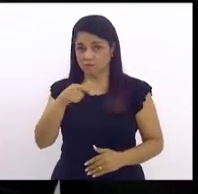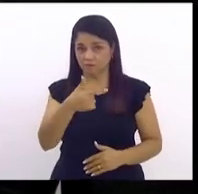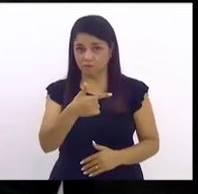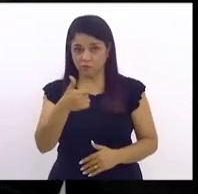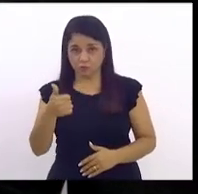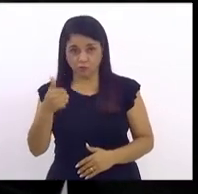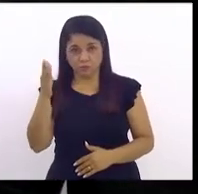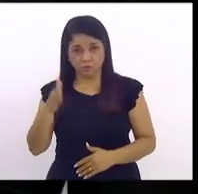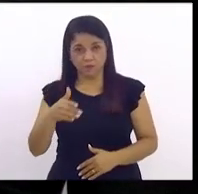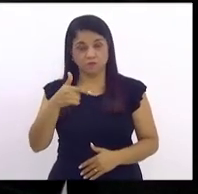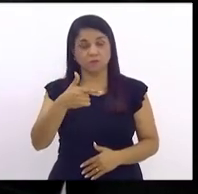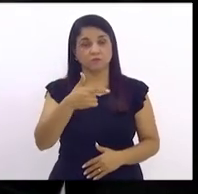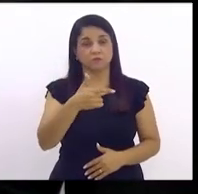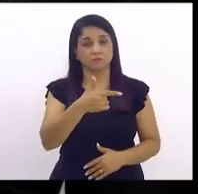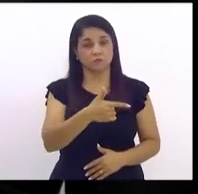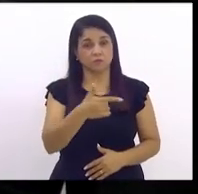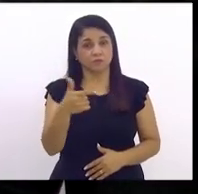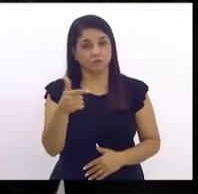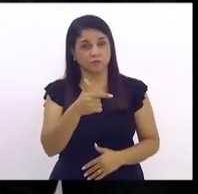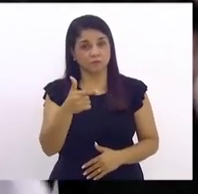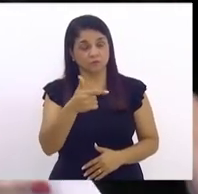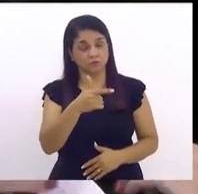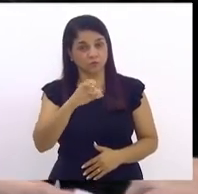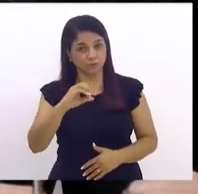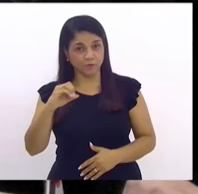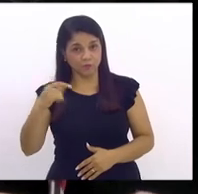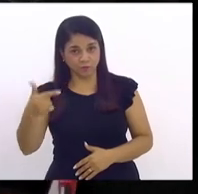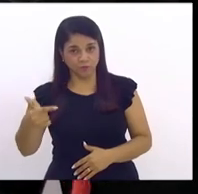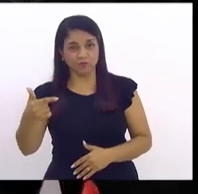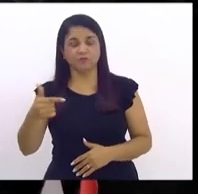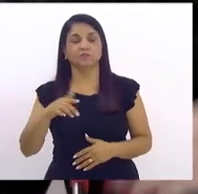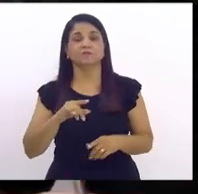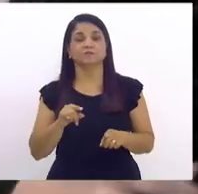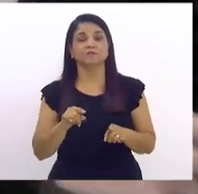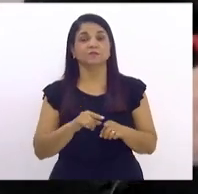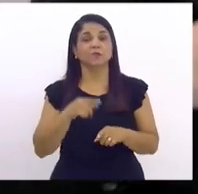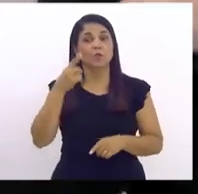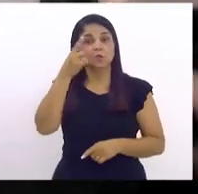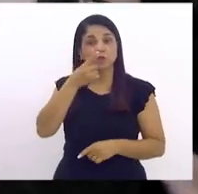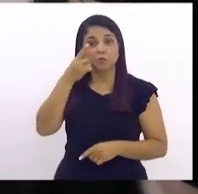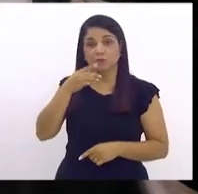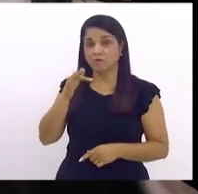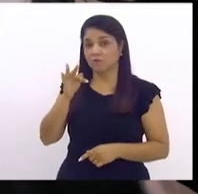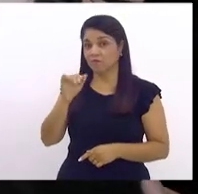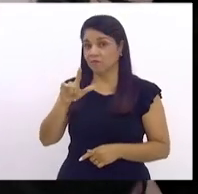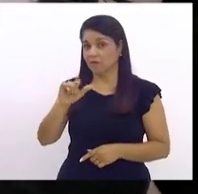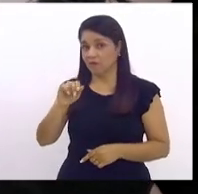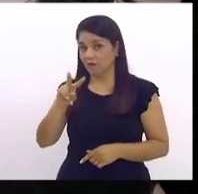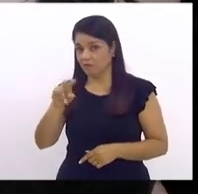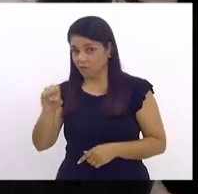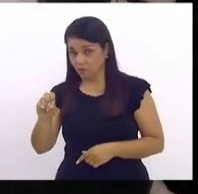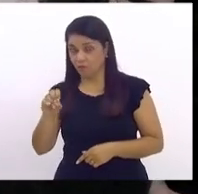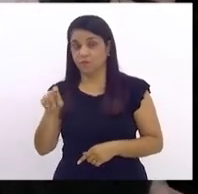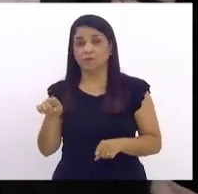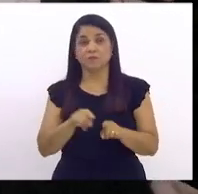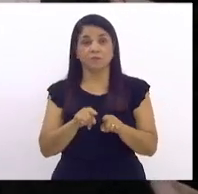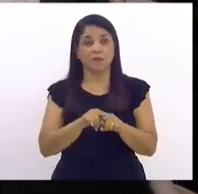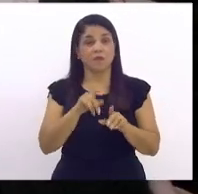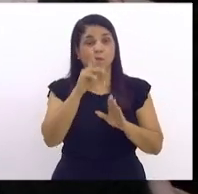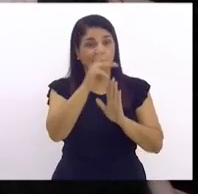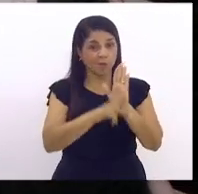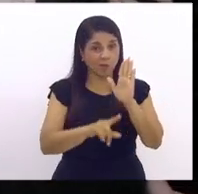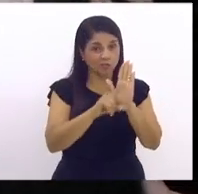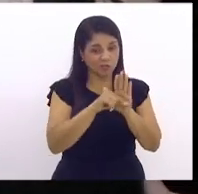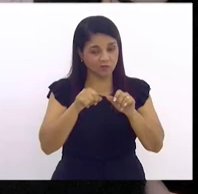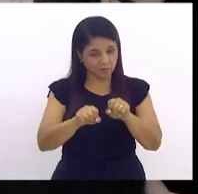3.921, de 23 de agosto de 2002, e o deputado Flávio Serafini tem um projeto